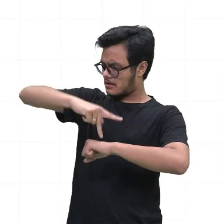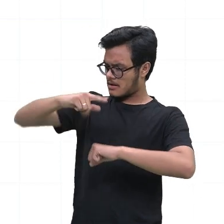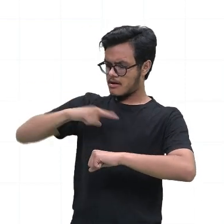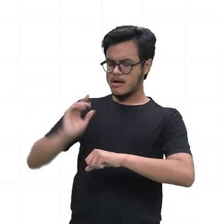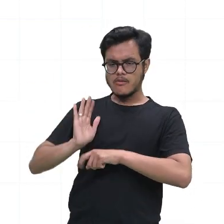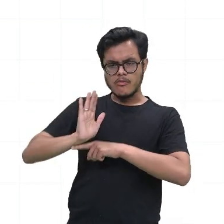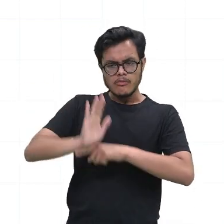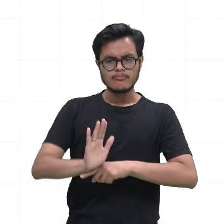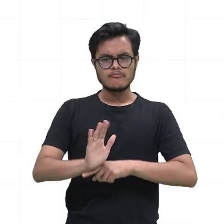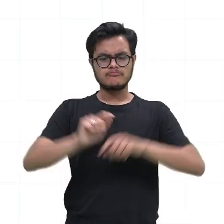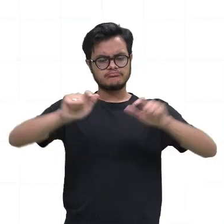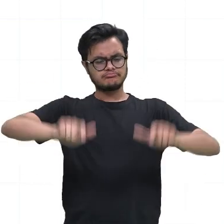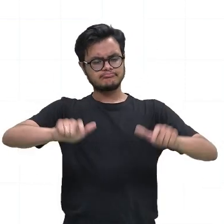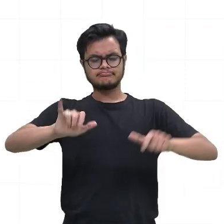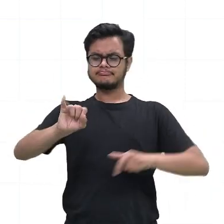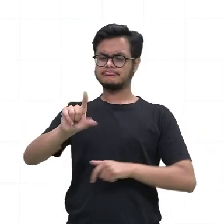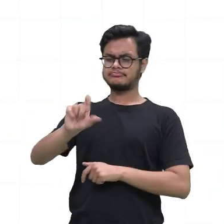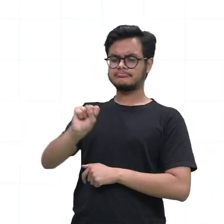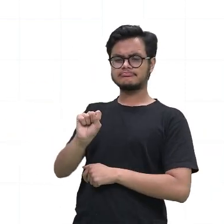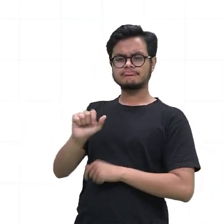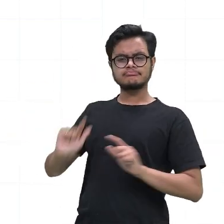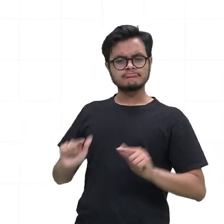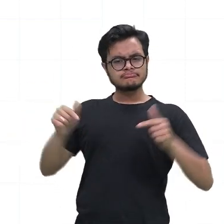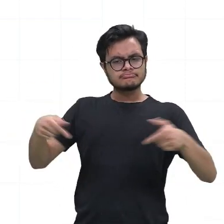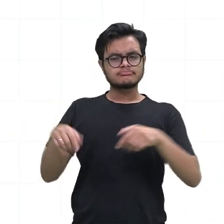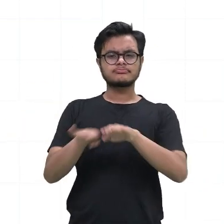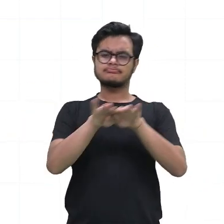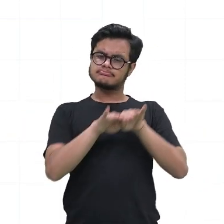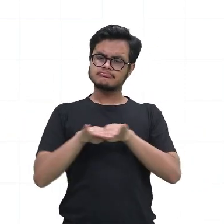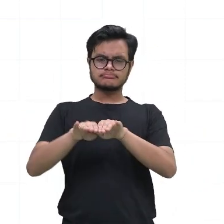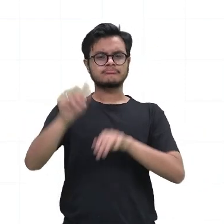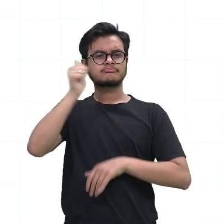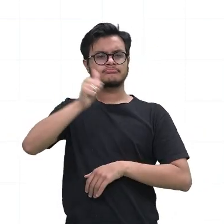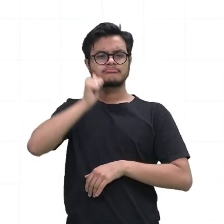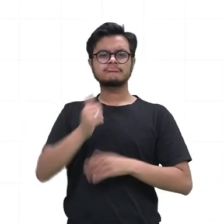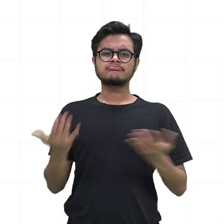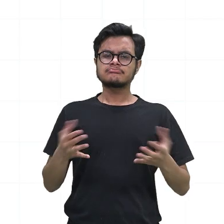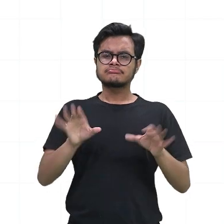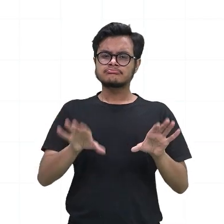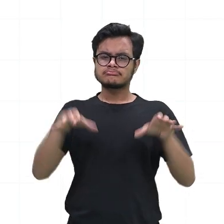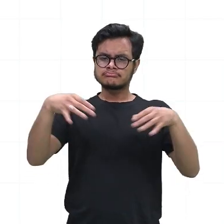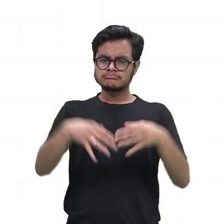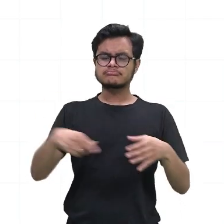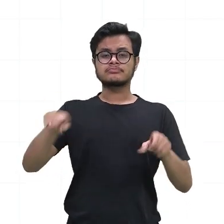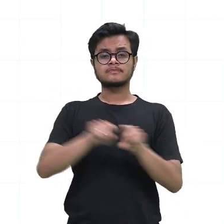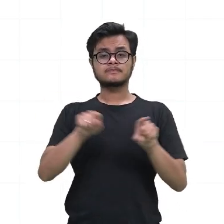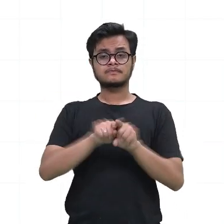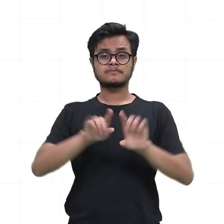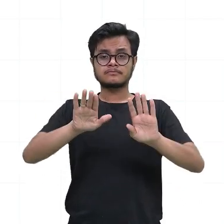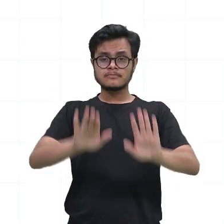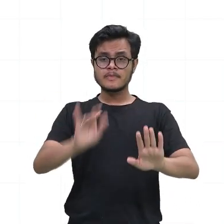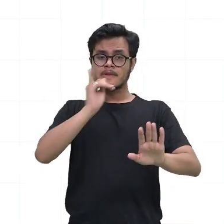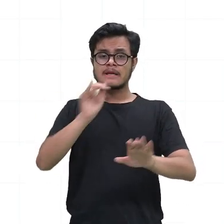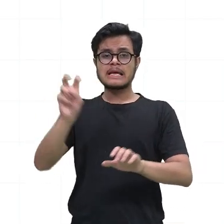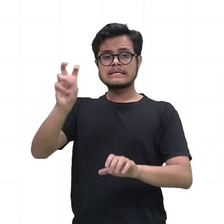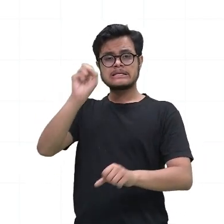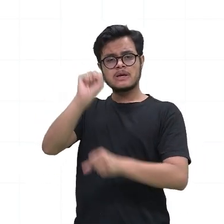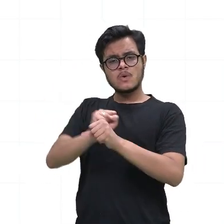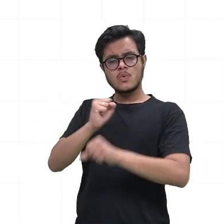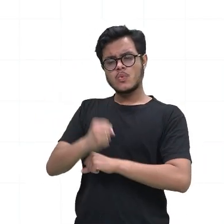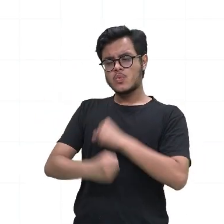colocar a Islândia na vanguarda da luta pela igualdade. O movimento também abriu espaço para que 5 anos depois,